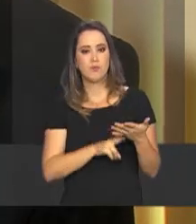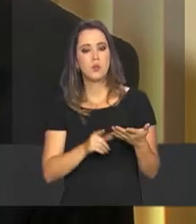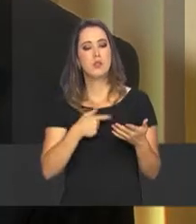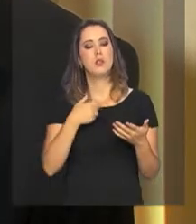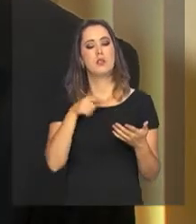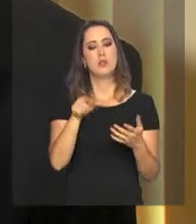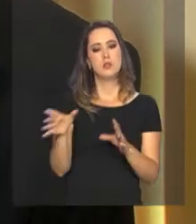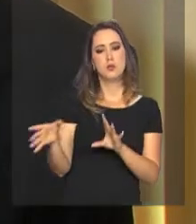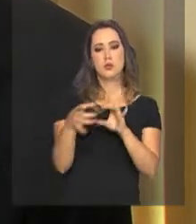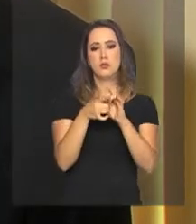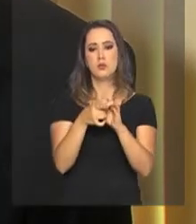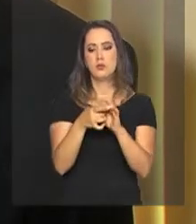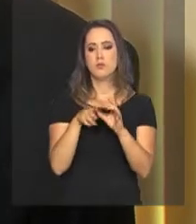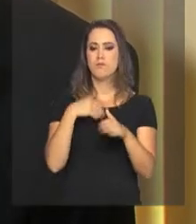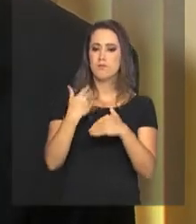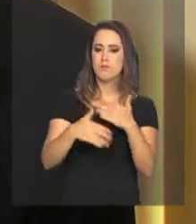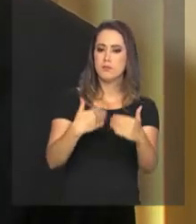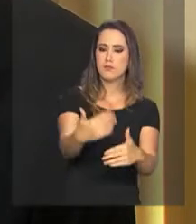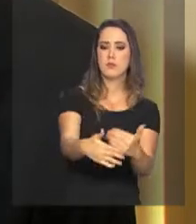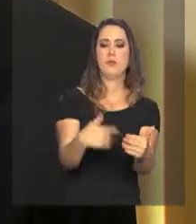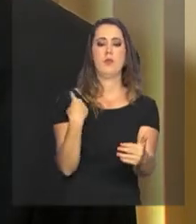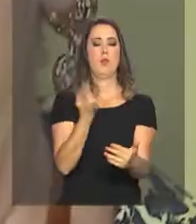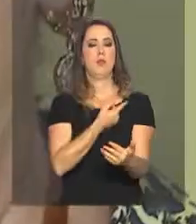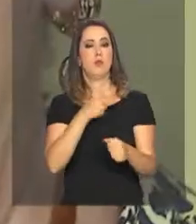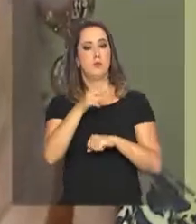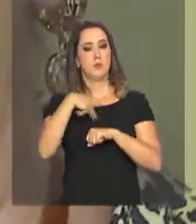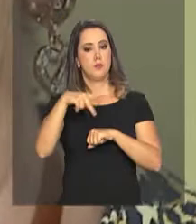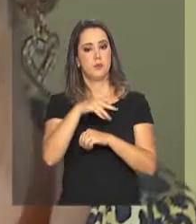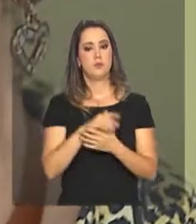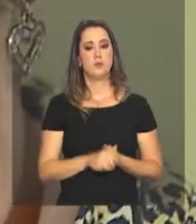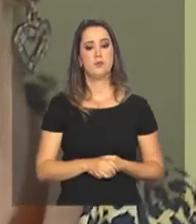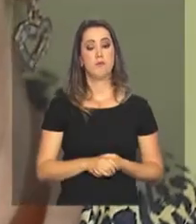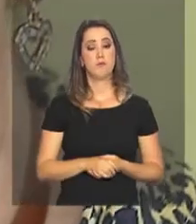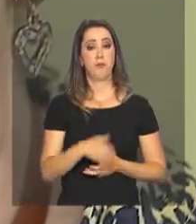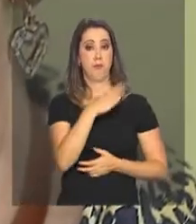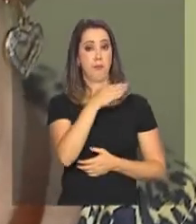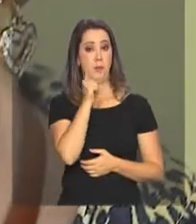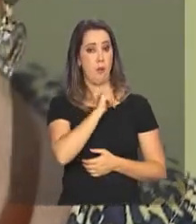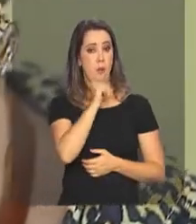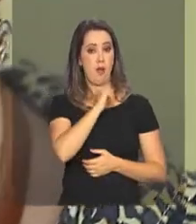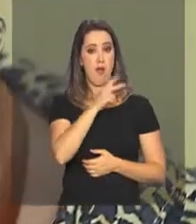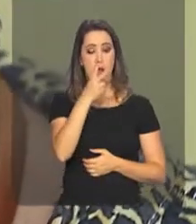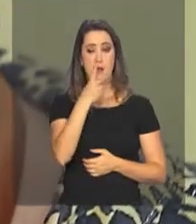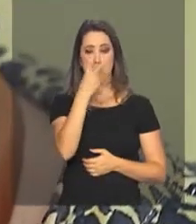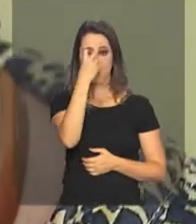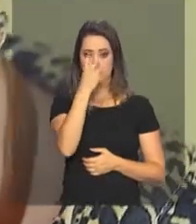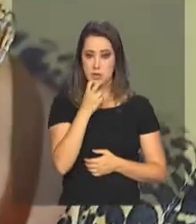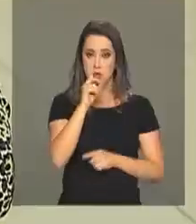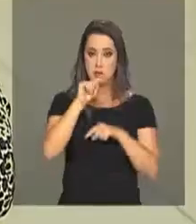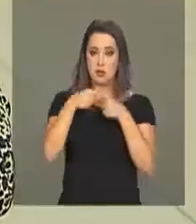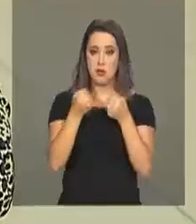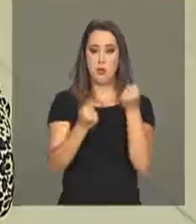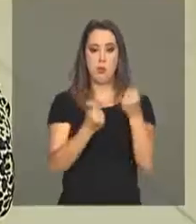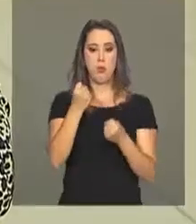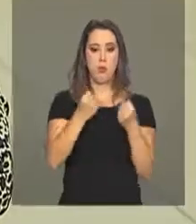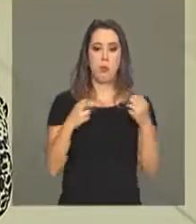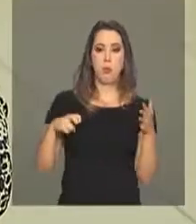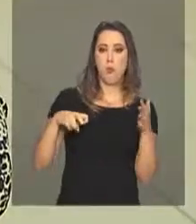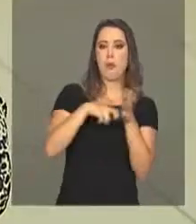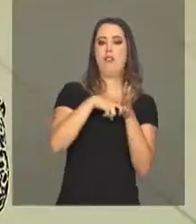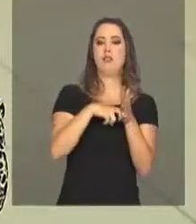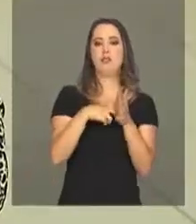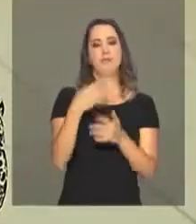conectado para se para se desenvolver o nosso país noemi perdeu a visão após um acidente de carro em